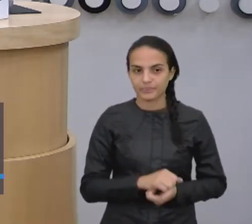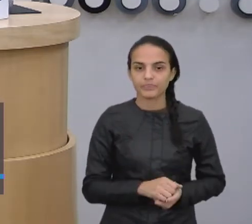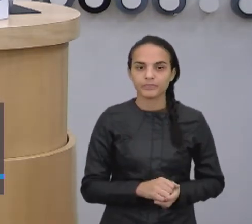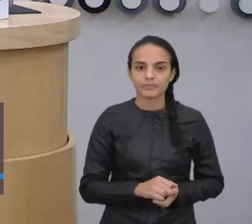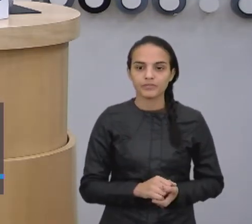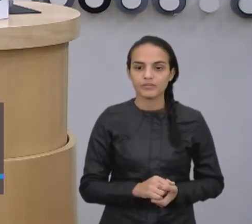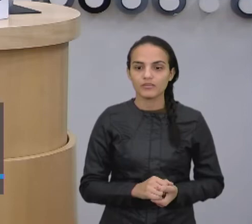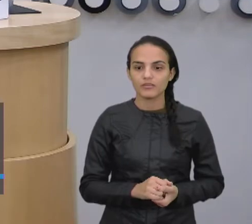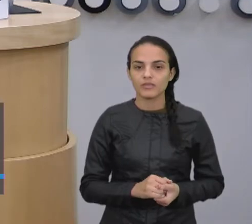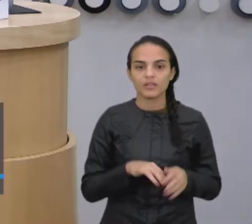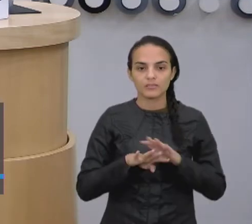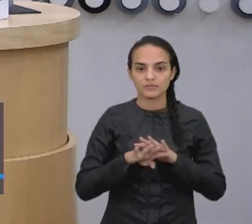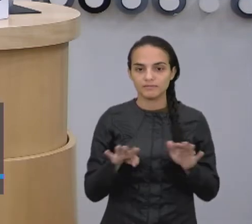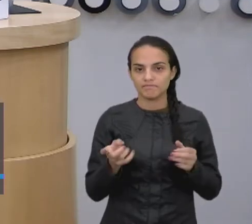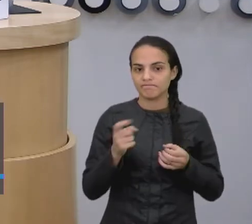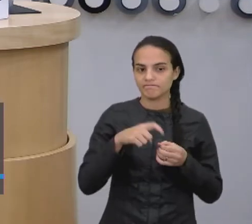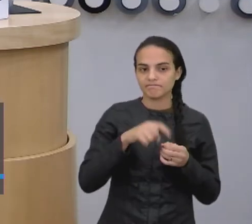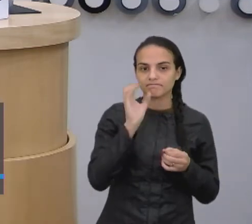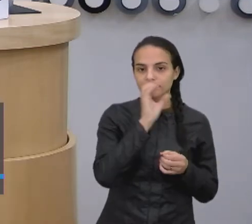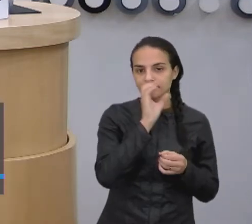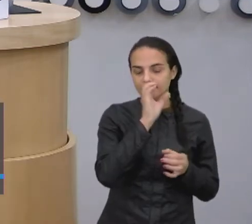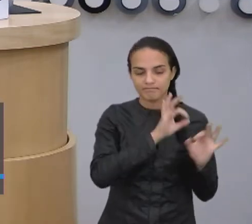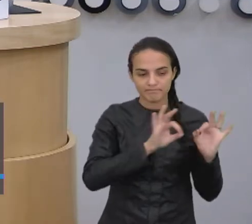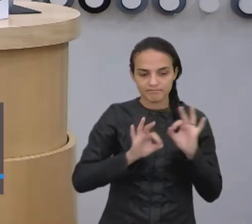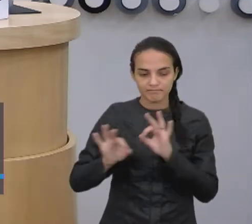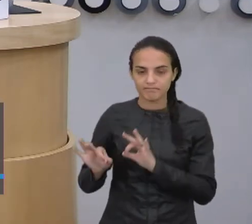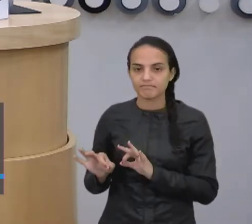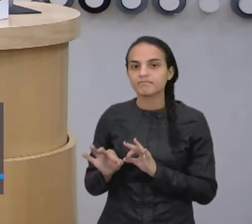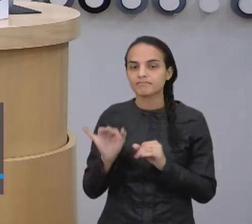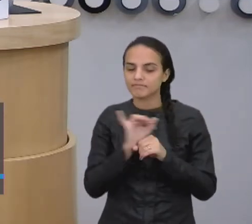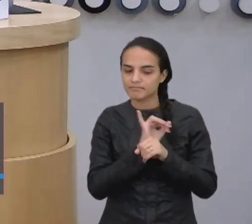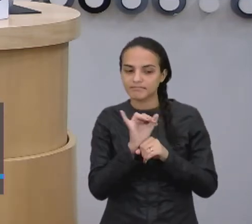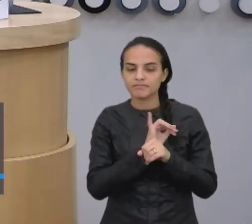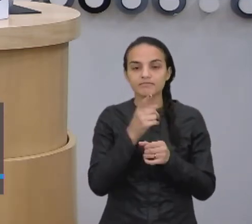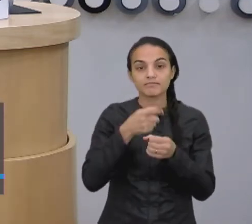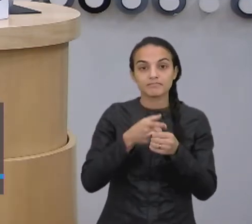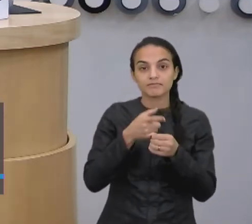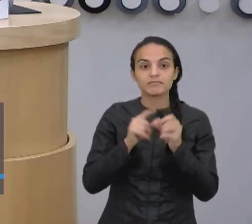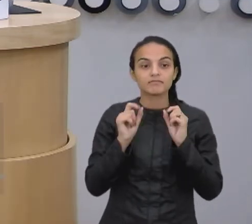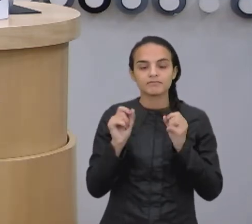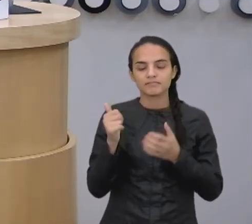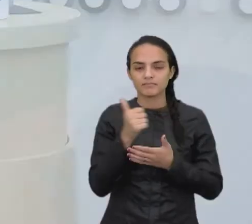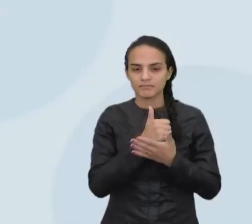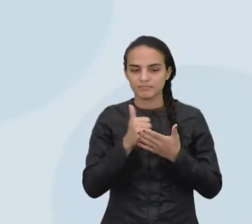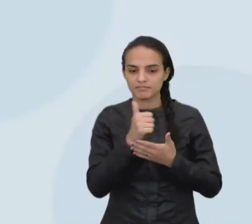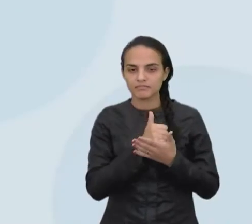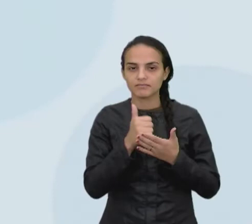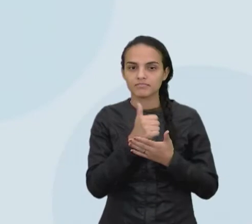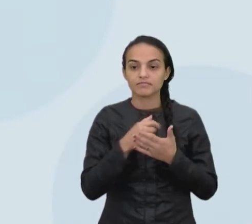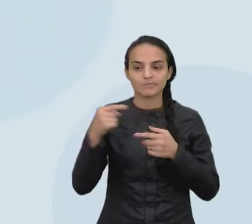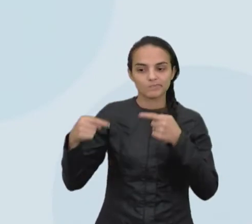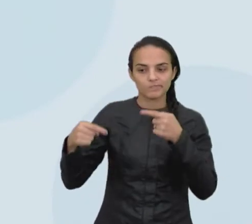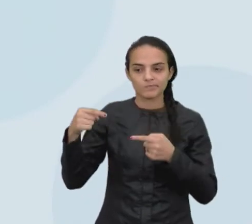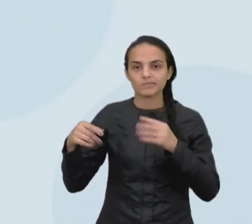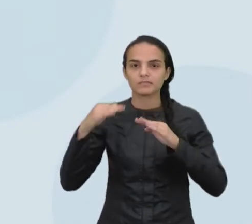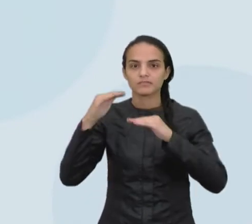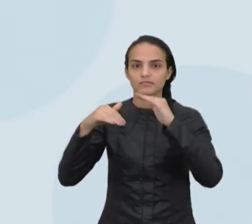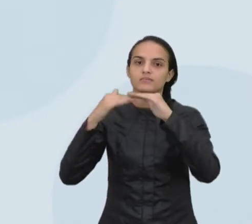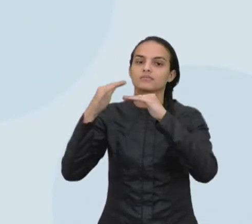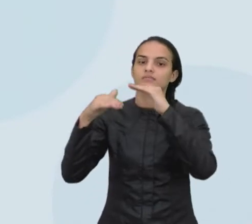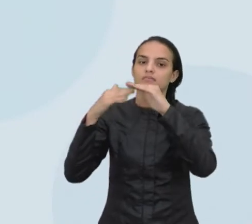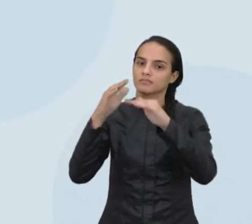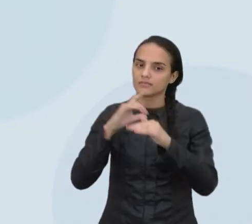Então, só voltando aqui, o Plano Diretor Estratégico do Município é um instrumento básico de política de desenvolvimento